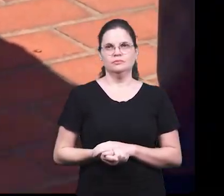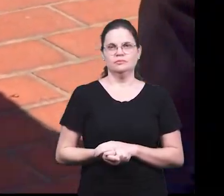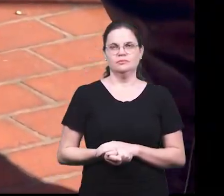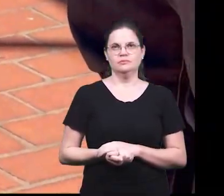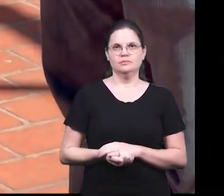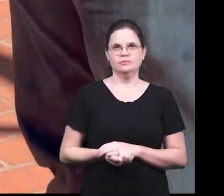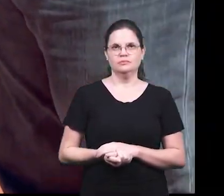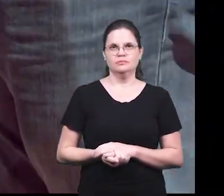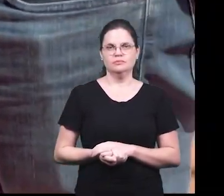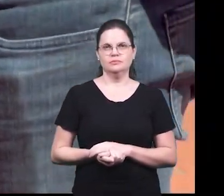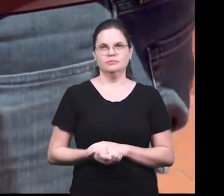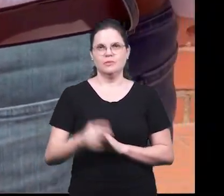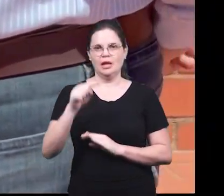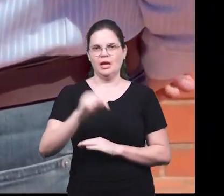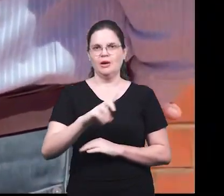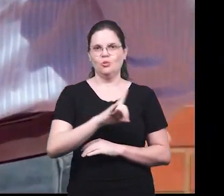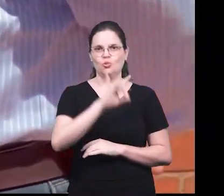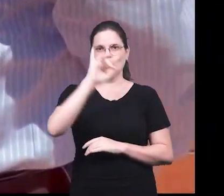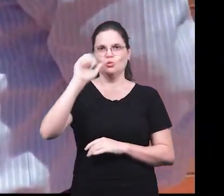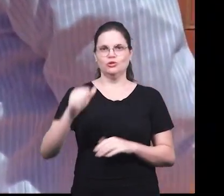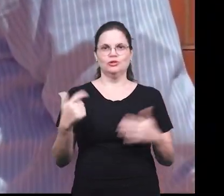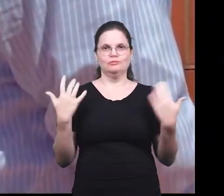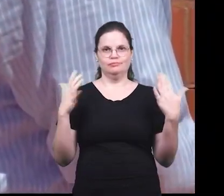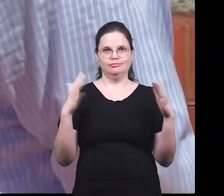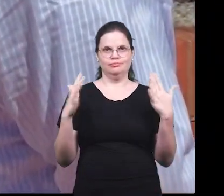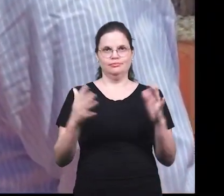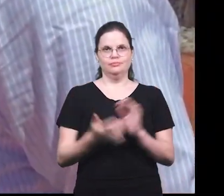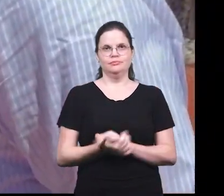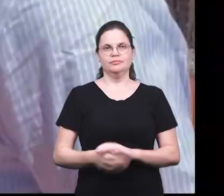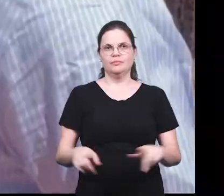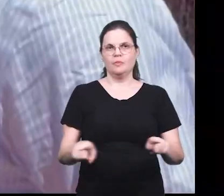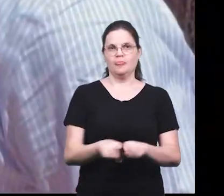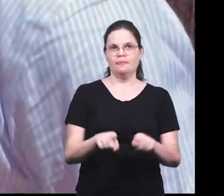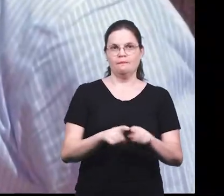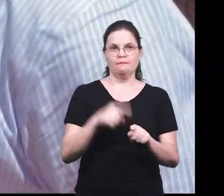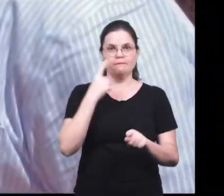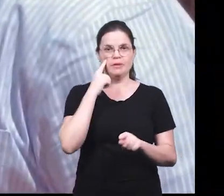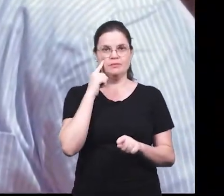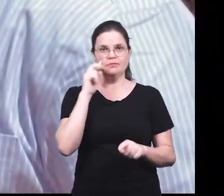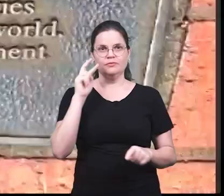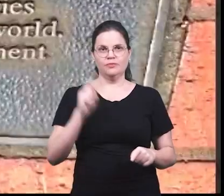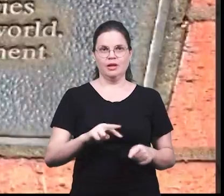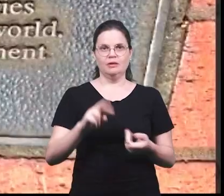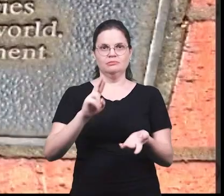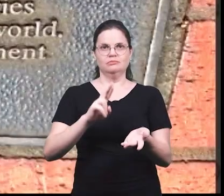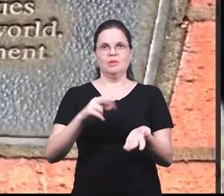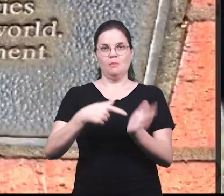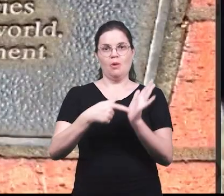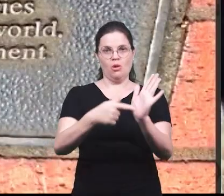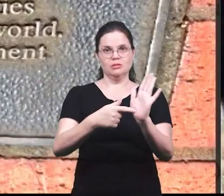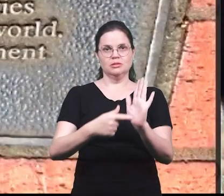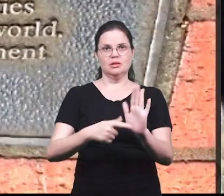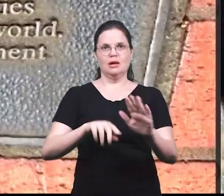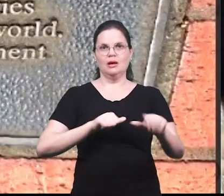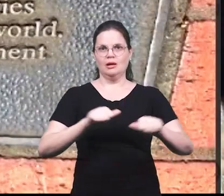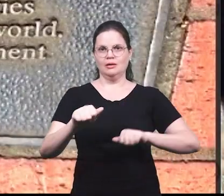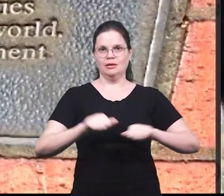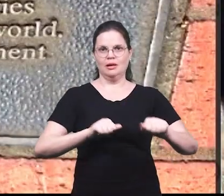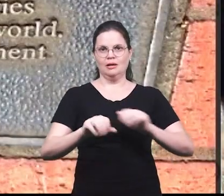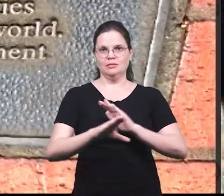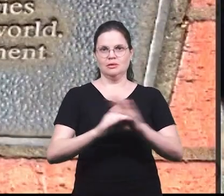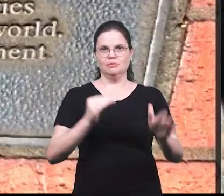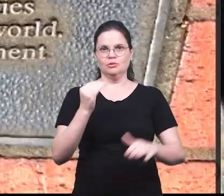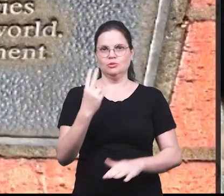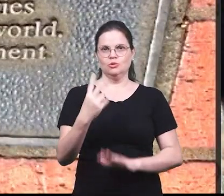a placa comemorativa. E está registrado ali, ó, eles fazem questão de registrar Atos